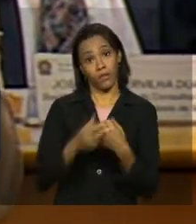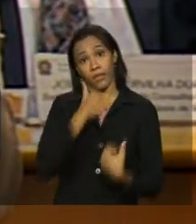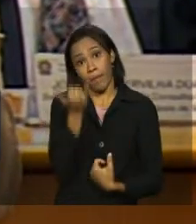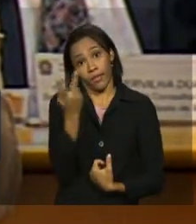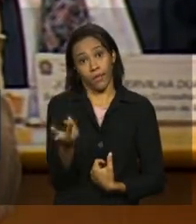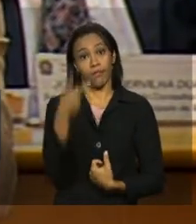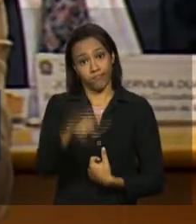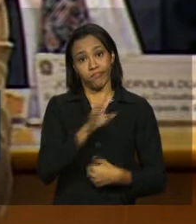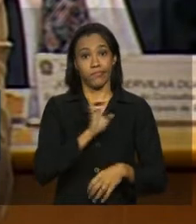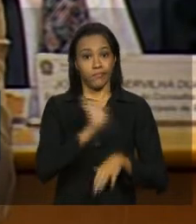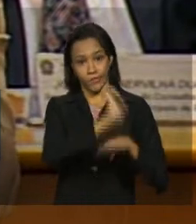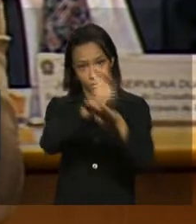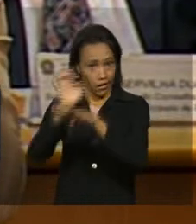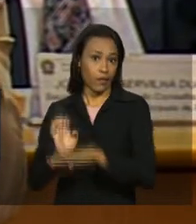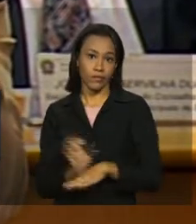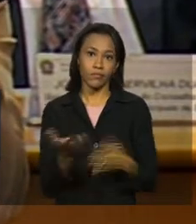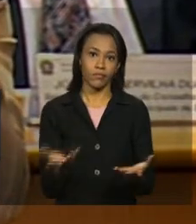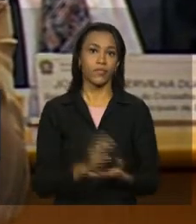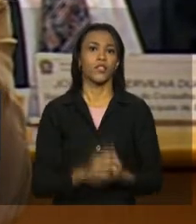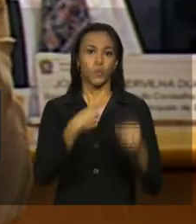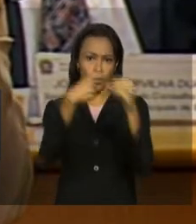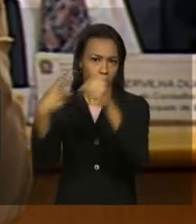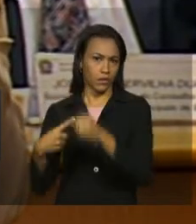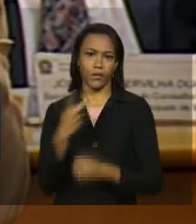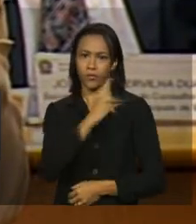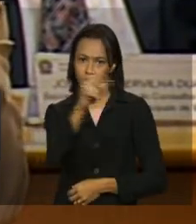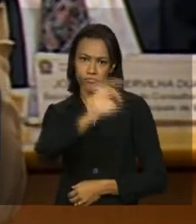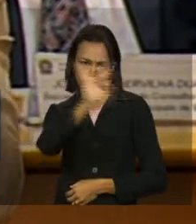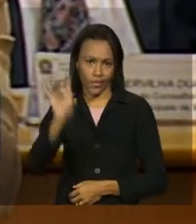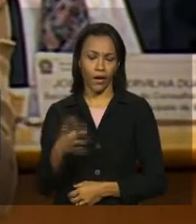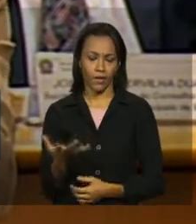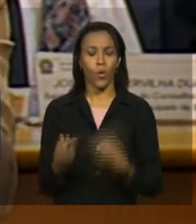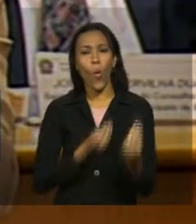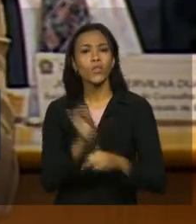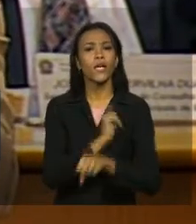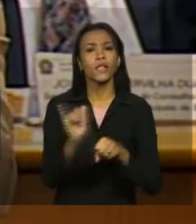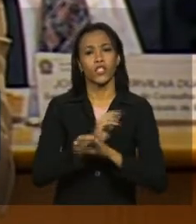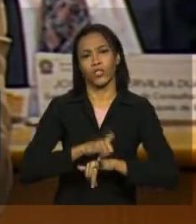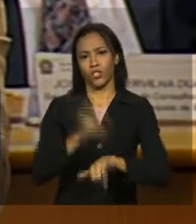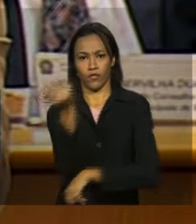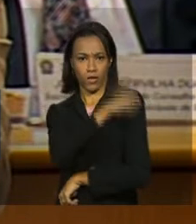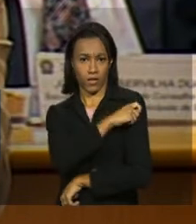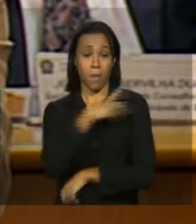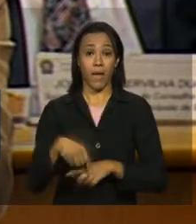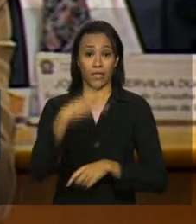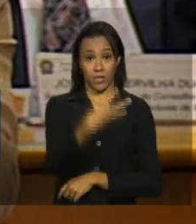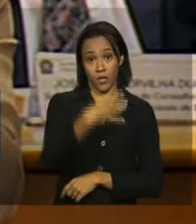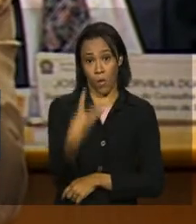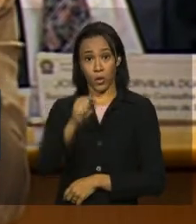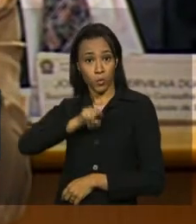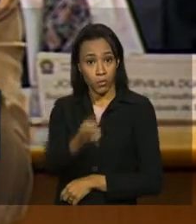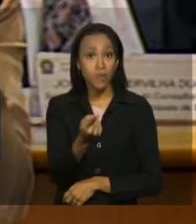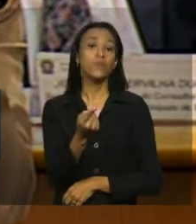vai depender da capacidade operacional de cada unidade federada de cada município mas as 34 mil salas de